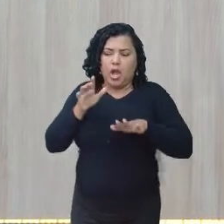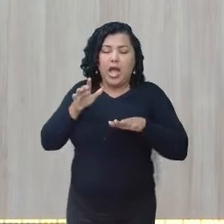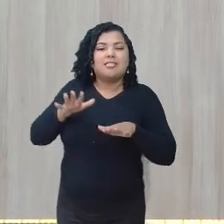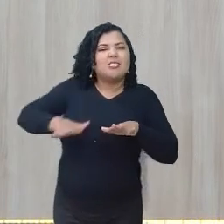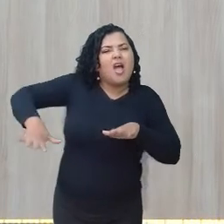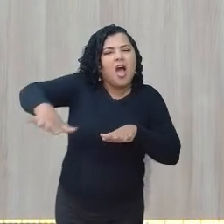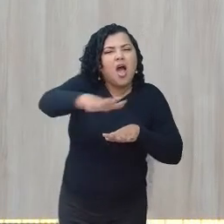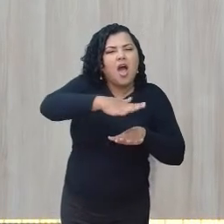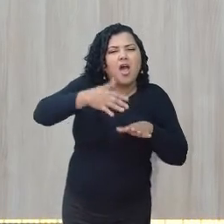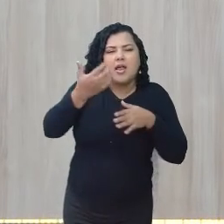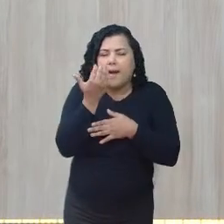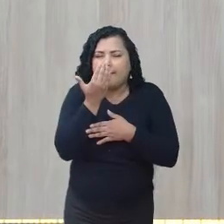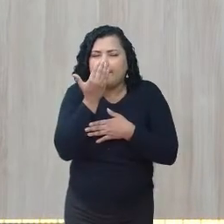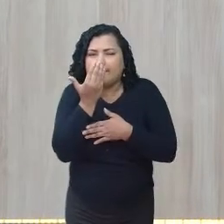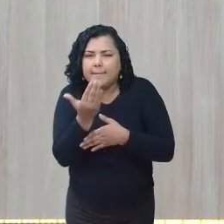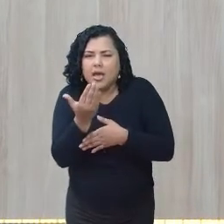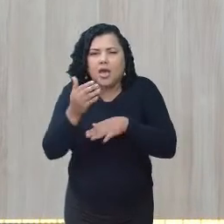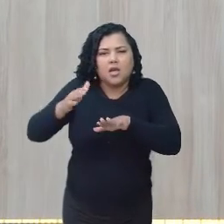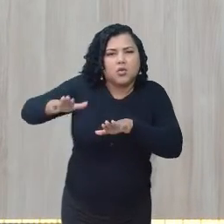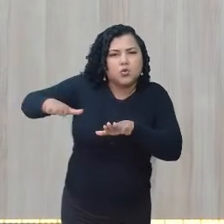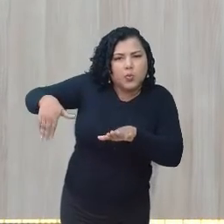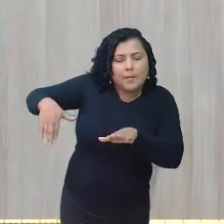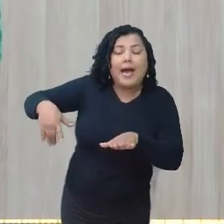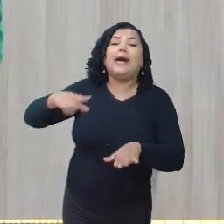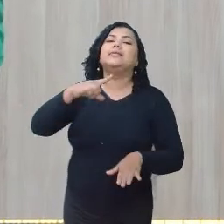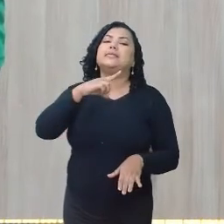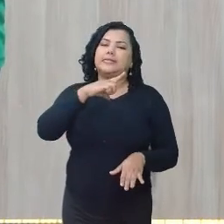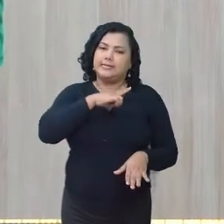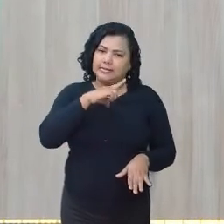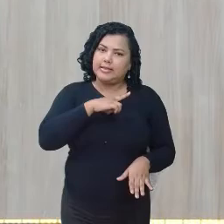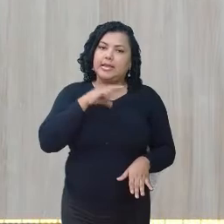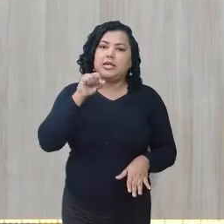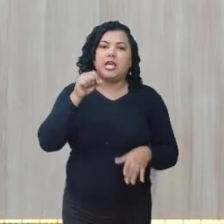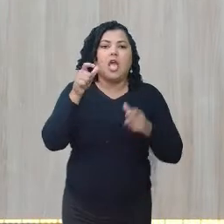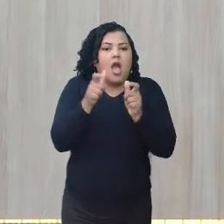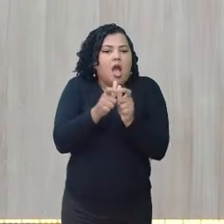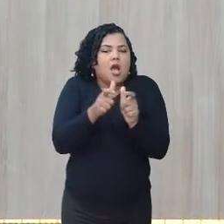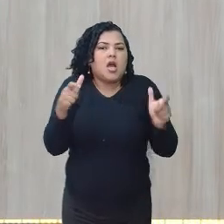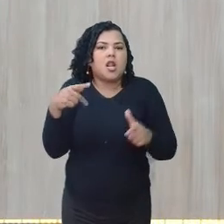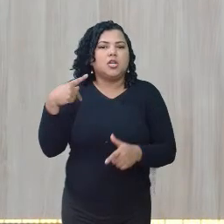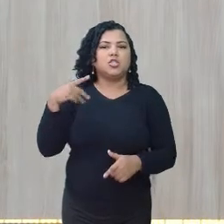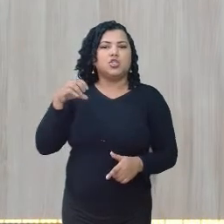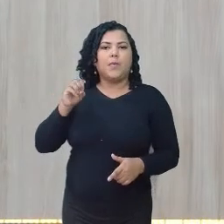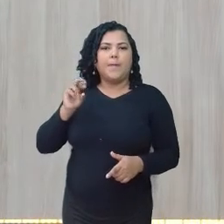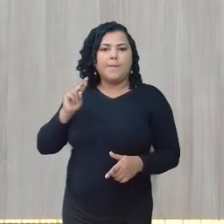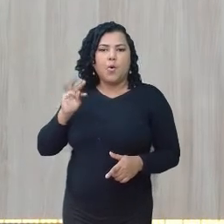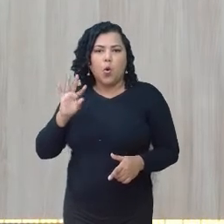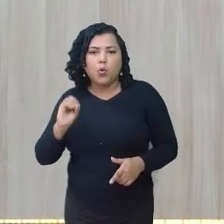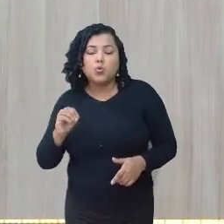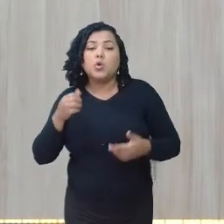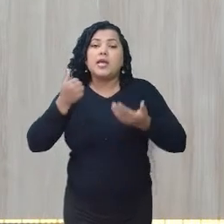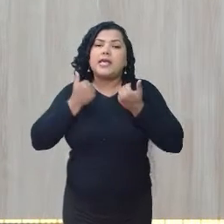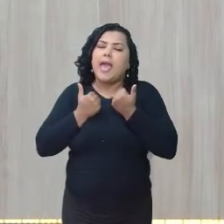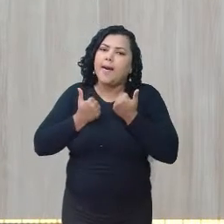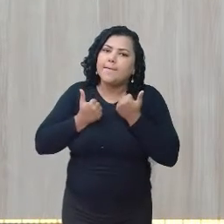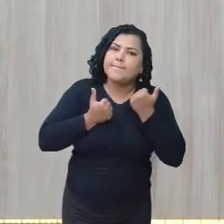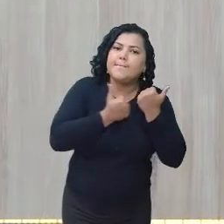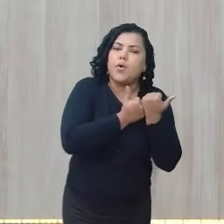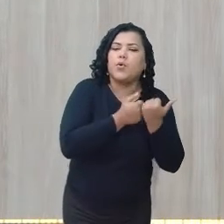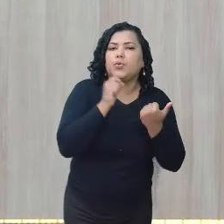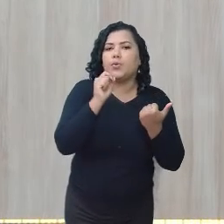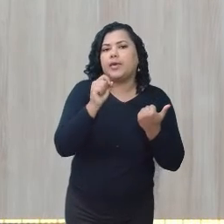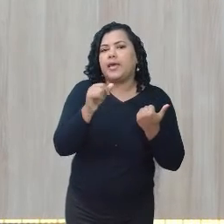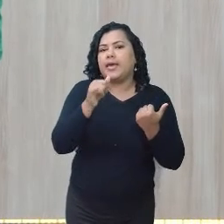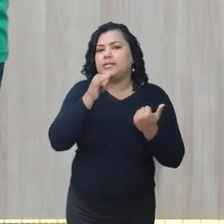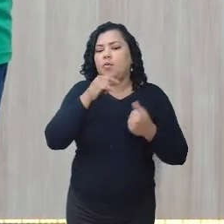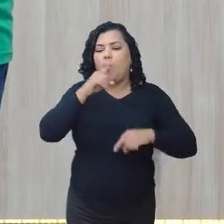a gente vai ter grandes portos, né, que vão servir como pontos, né, de